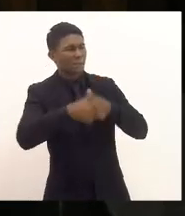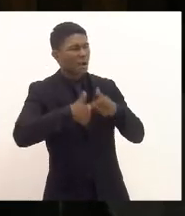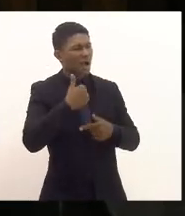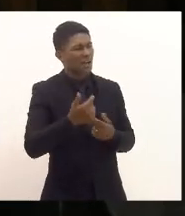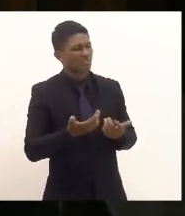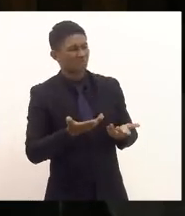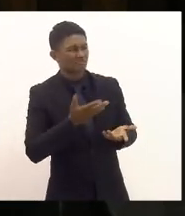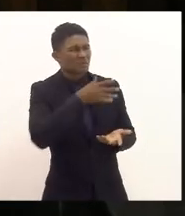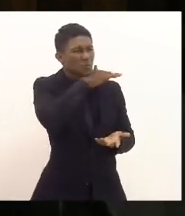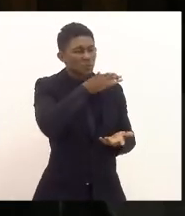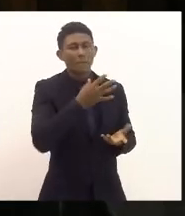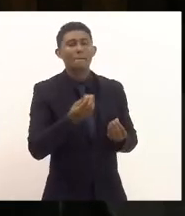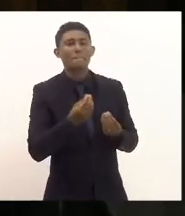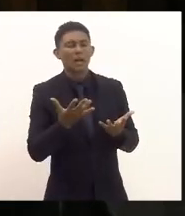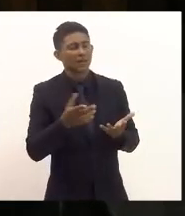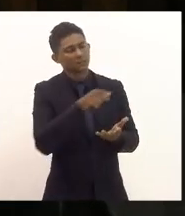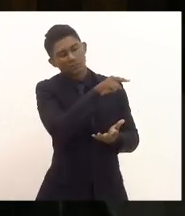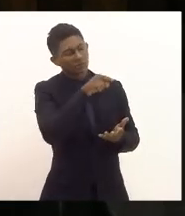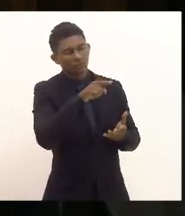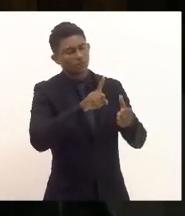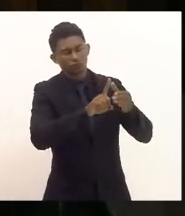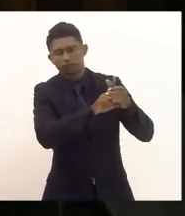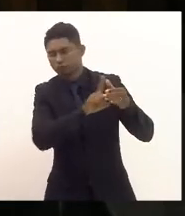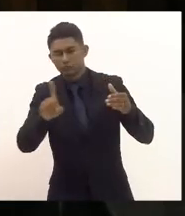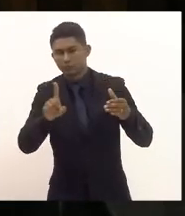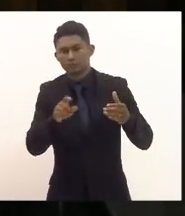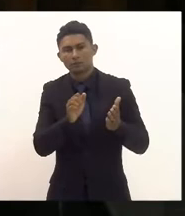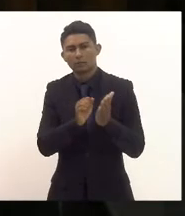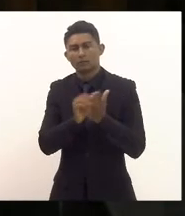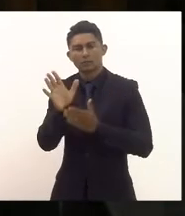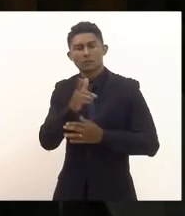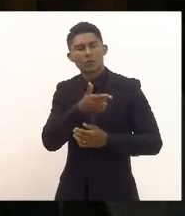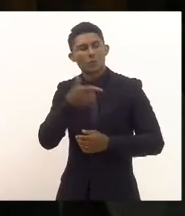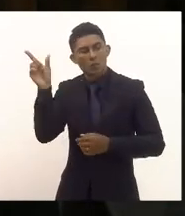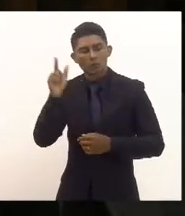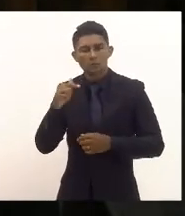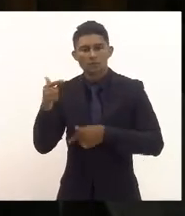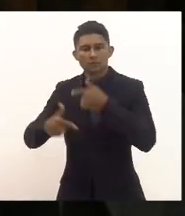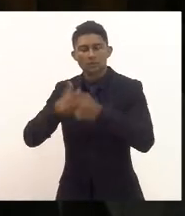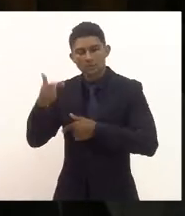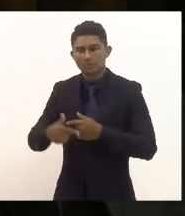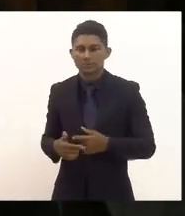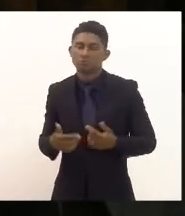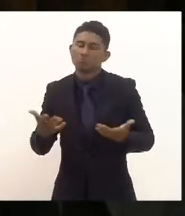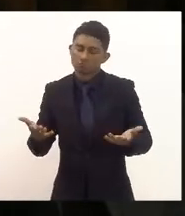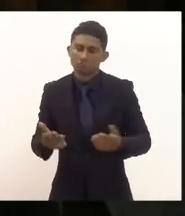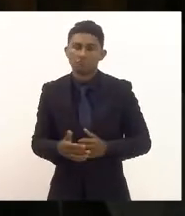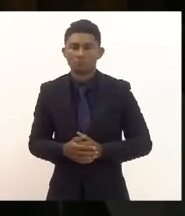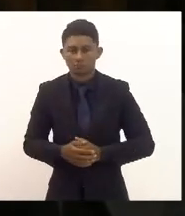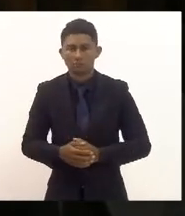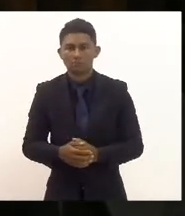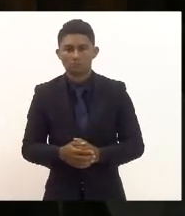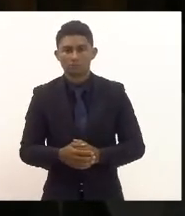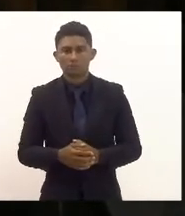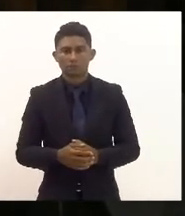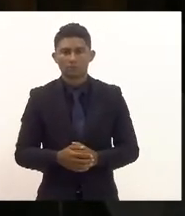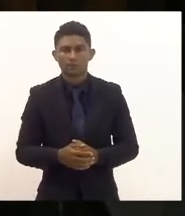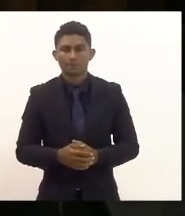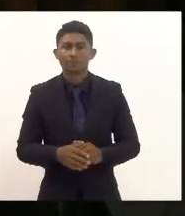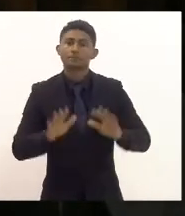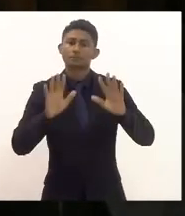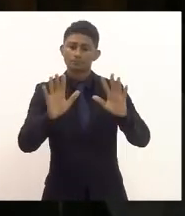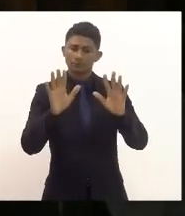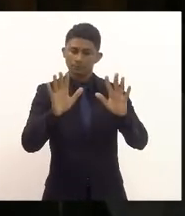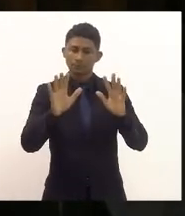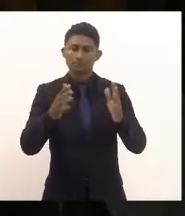naqueles deixem de trabalhar no serviço público e vai fazer outra coisa que de repente seria melhor vocacionado agora não